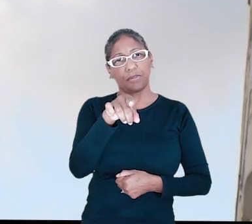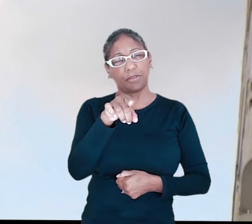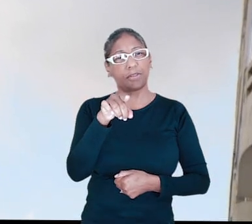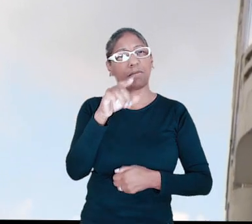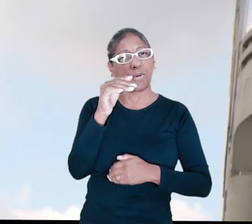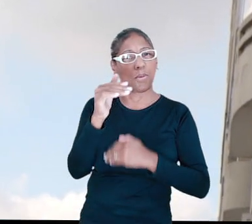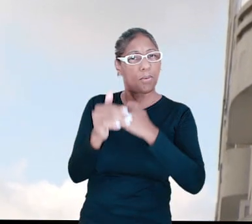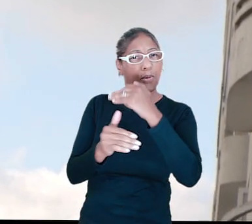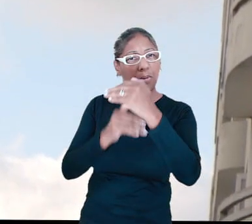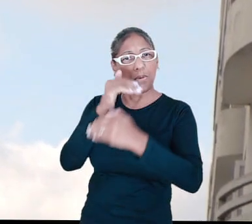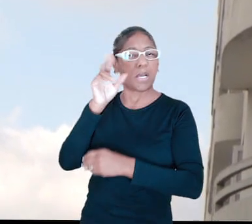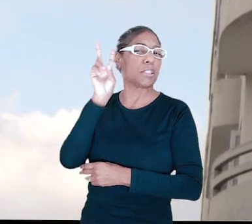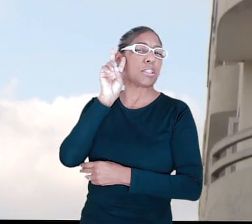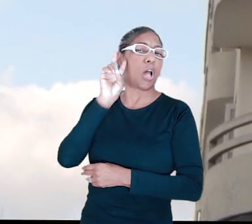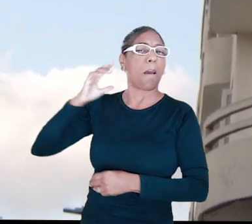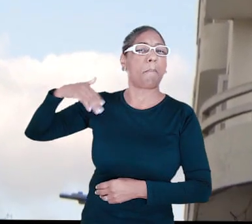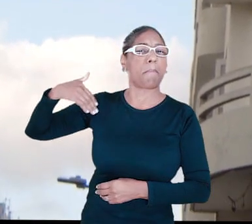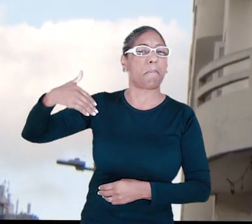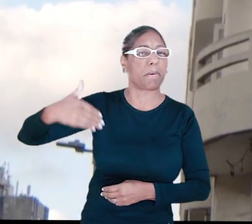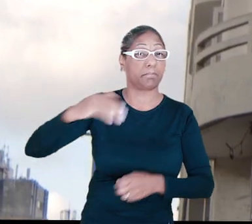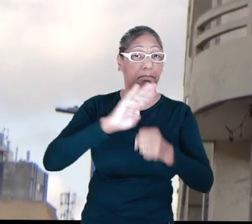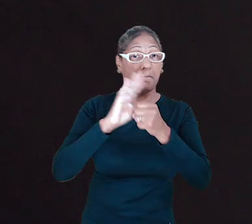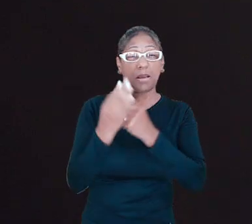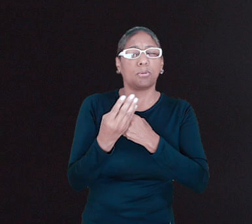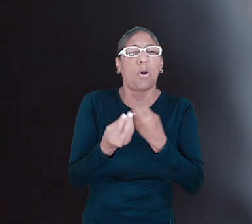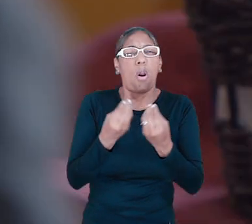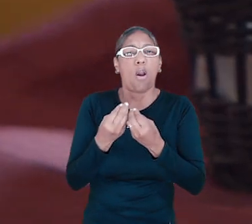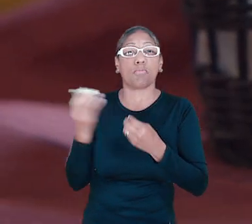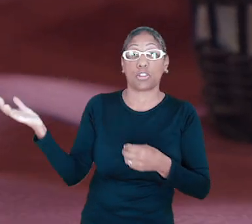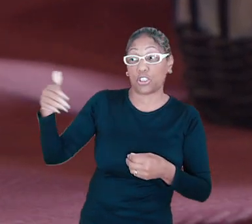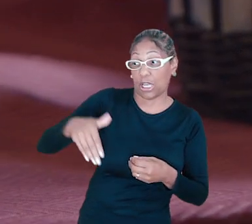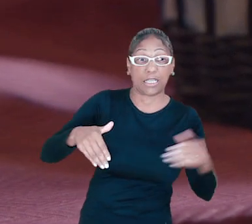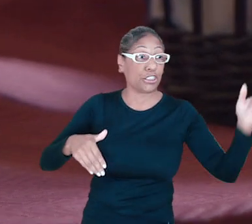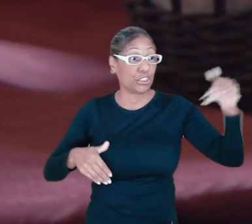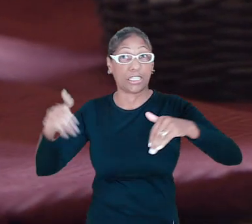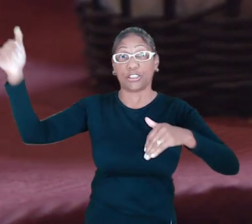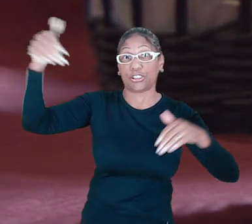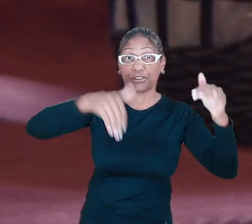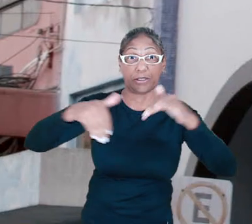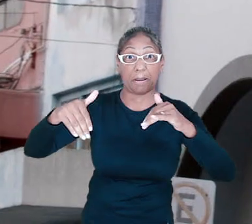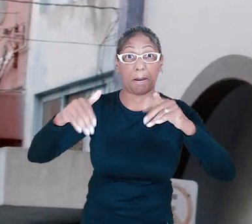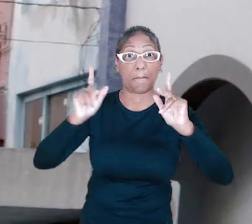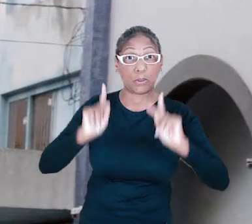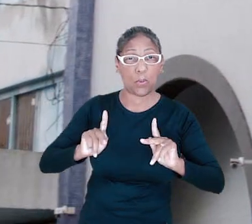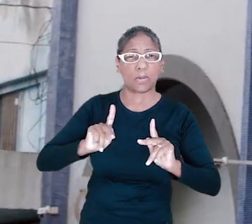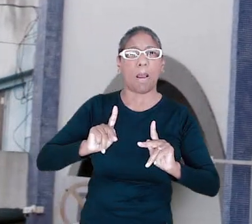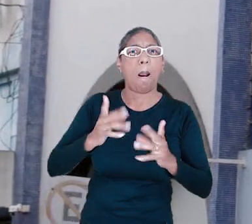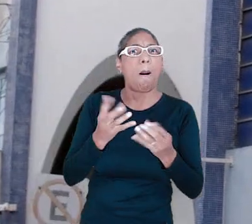E você vai construindo a história do bairro por meio da chegada das